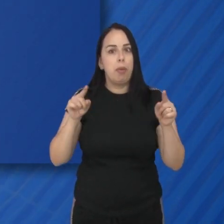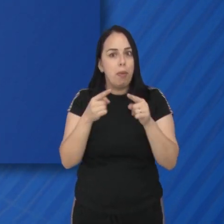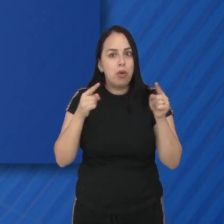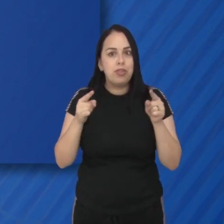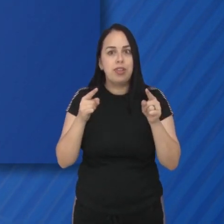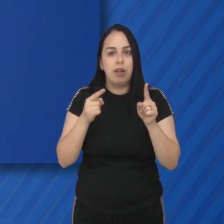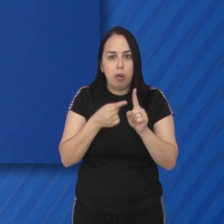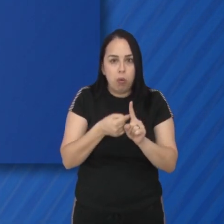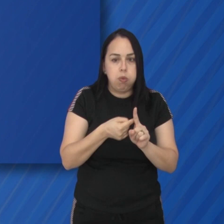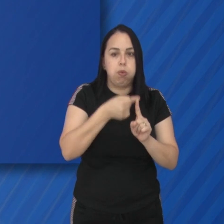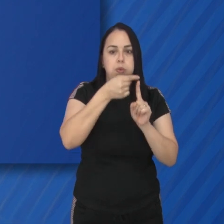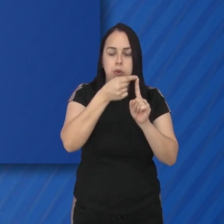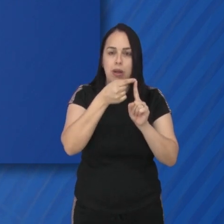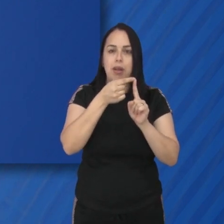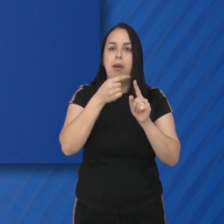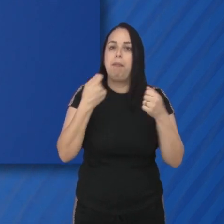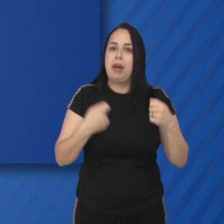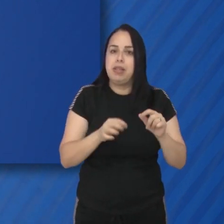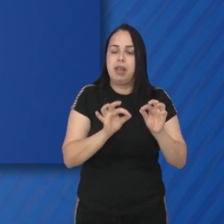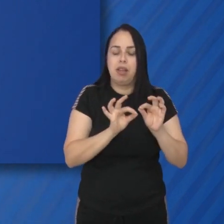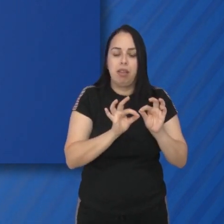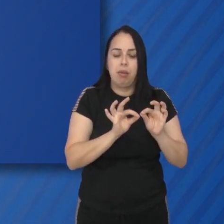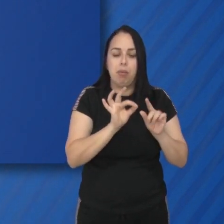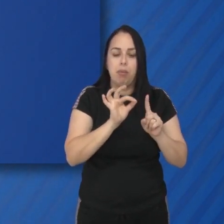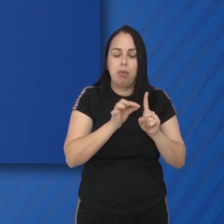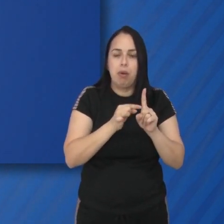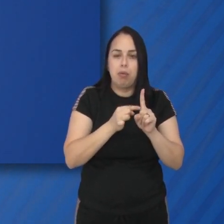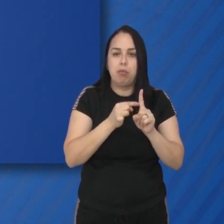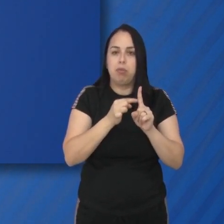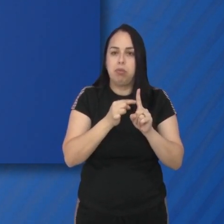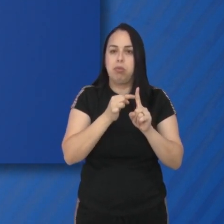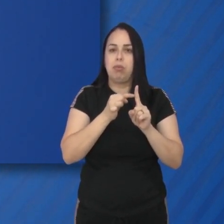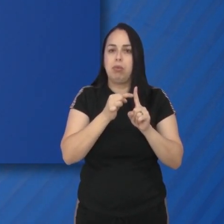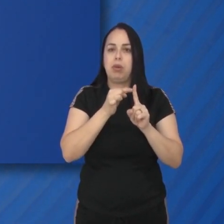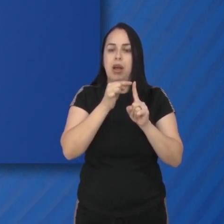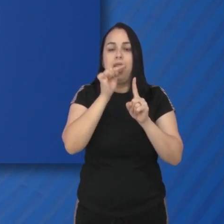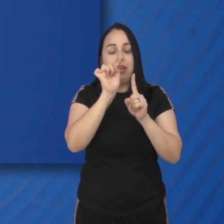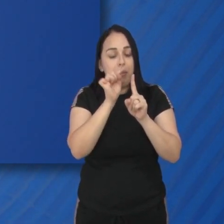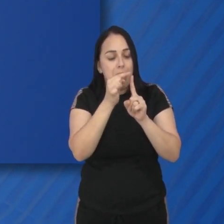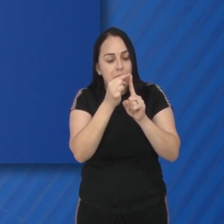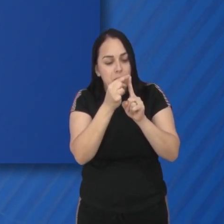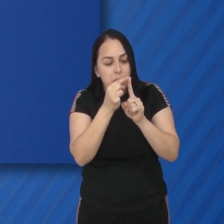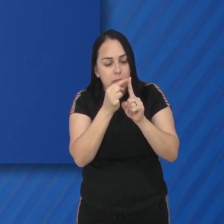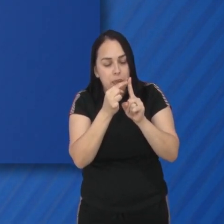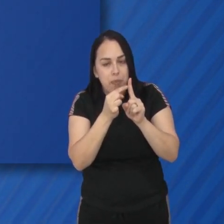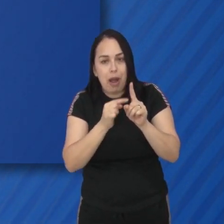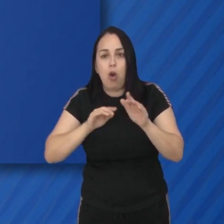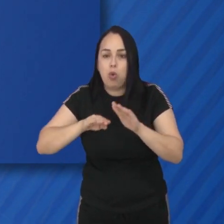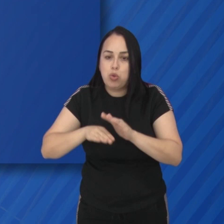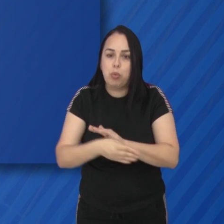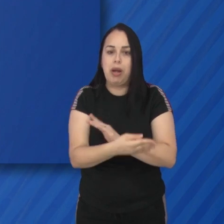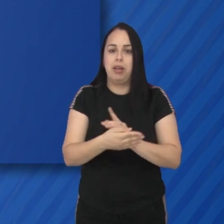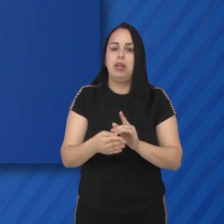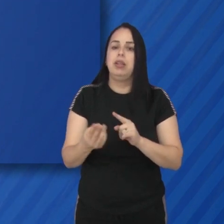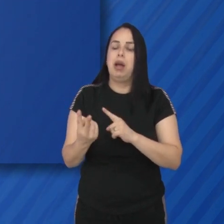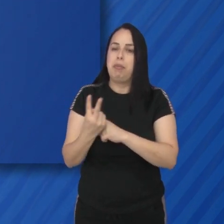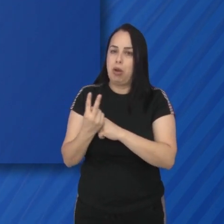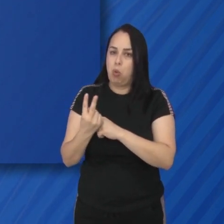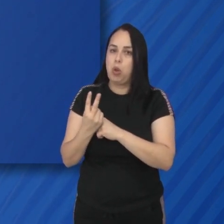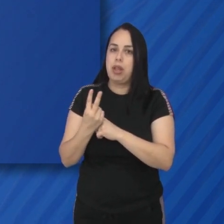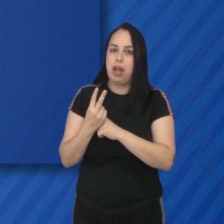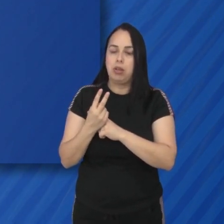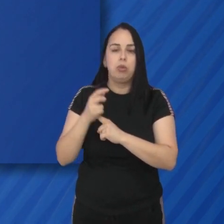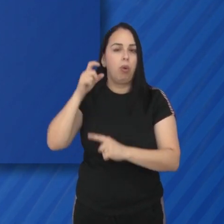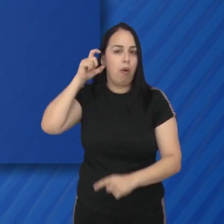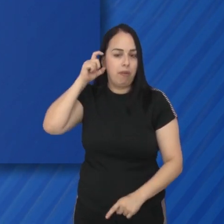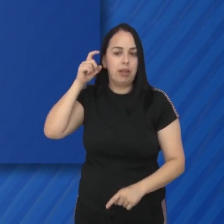gostam de música alta, o recomendado é ir dosando o volume aos poucos para se acostumar com o som mais baixo. Não se esqueça também de cuidar da